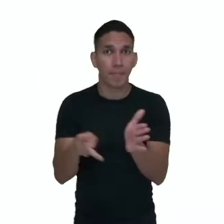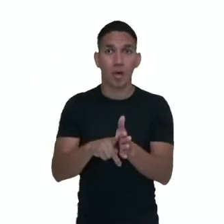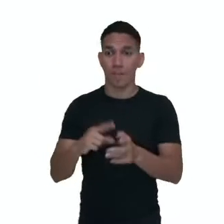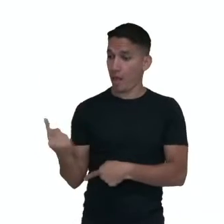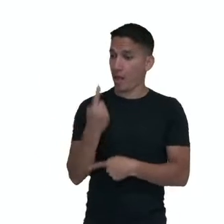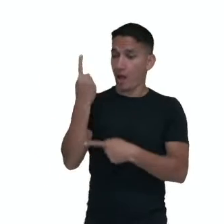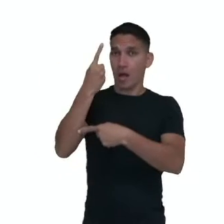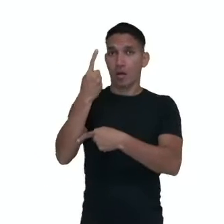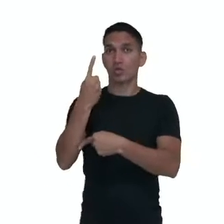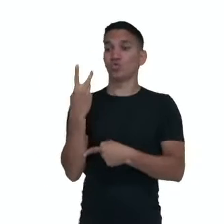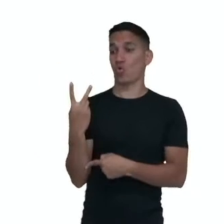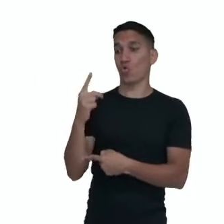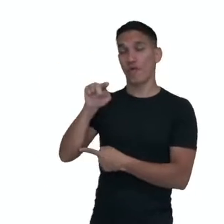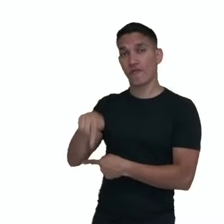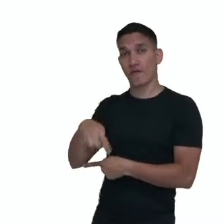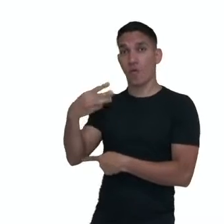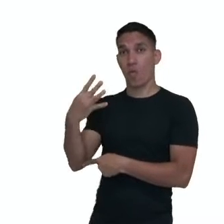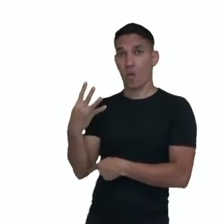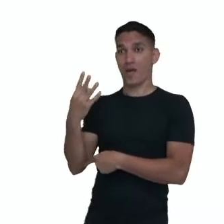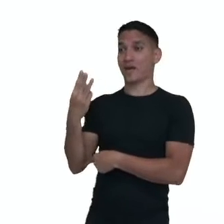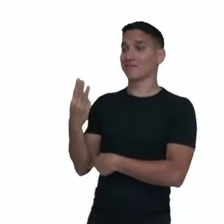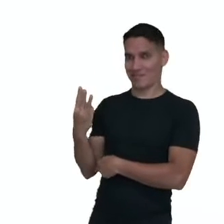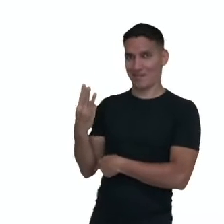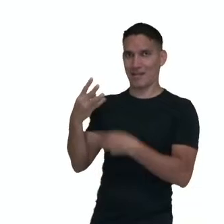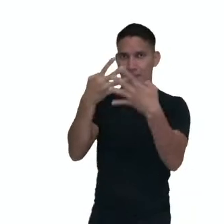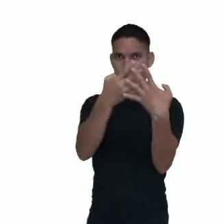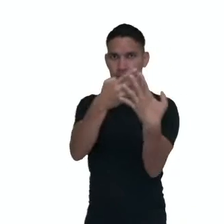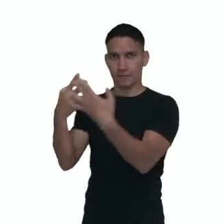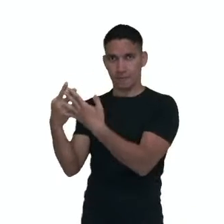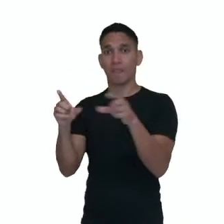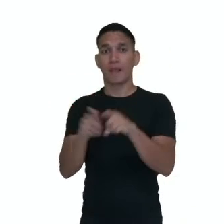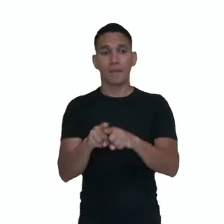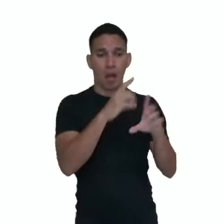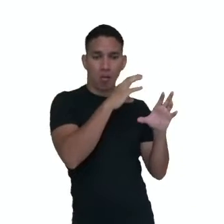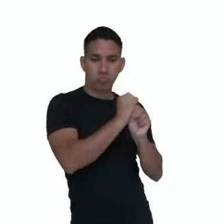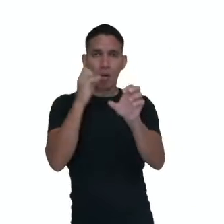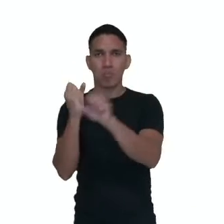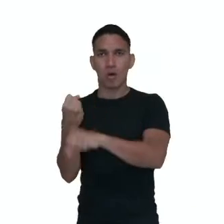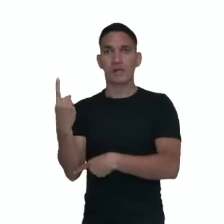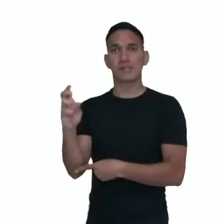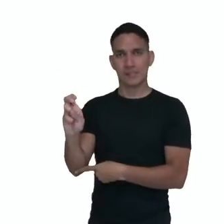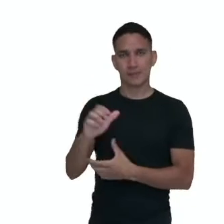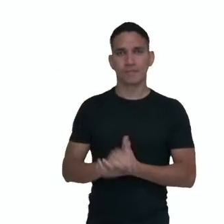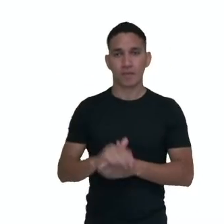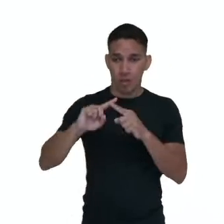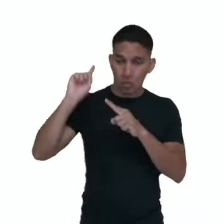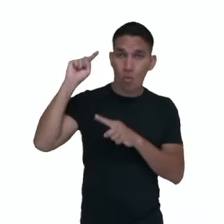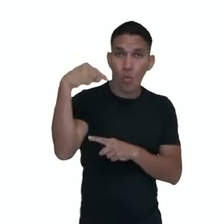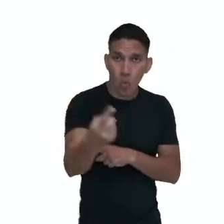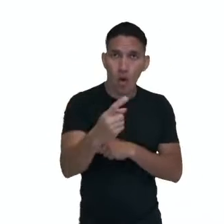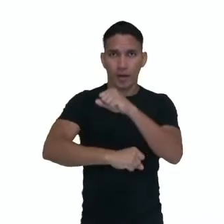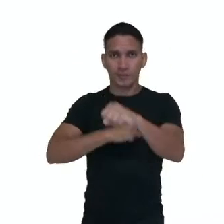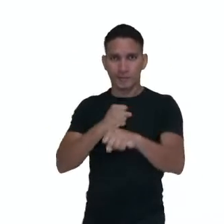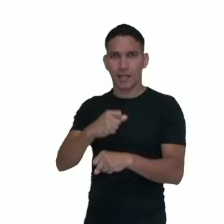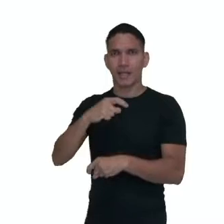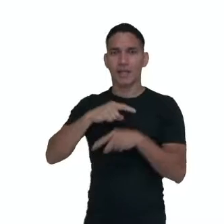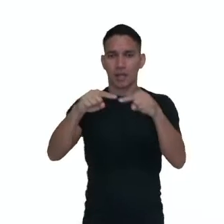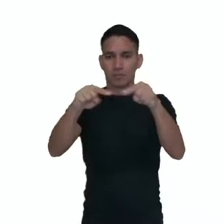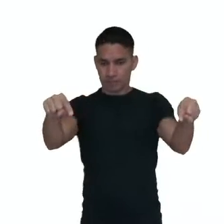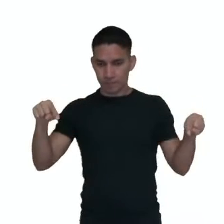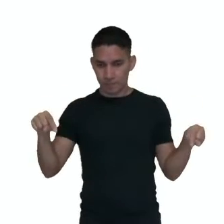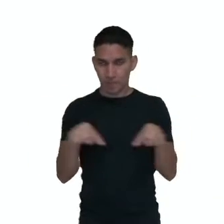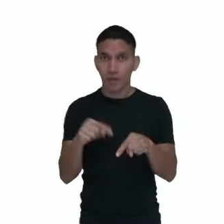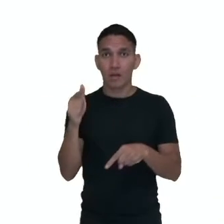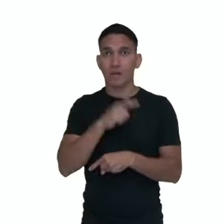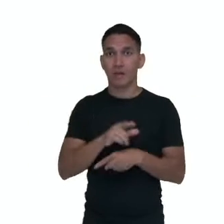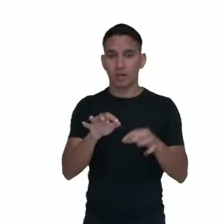de 2,43 da rede e os setes de 15 pontos. No ano seguinte, as dimensões da quadra foram